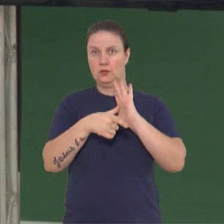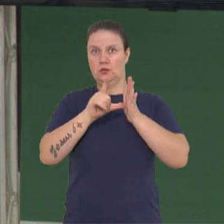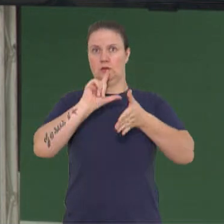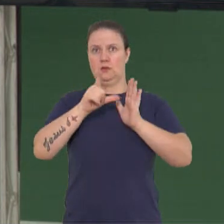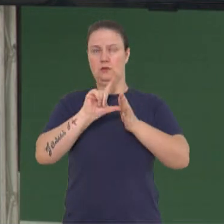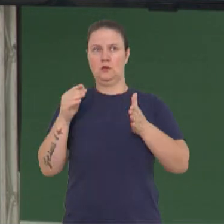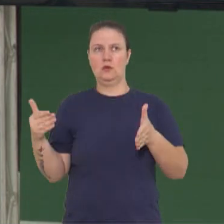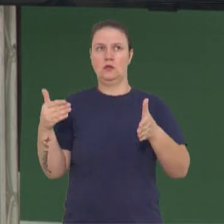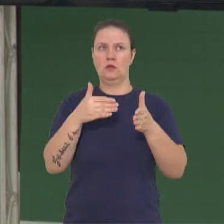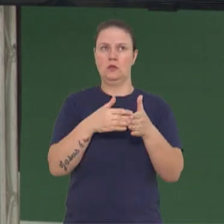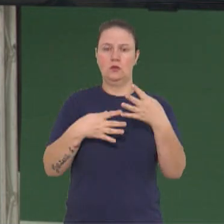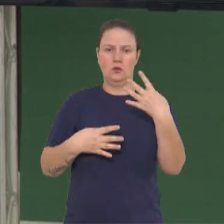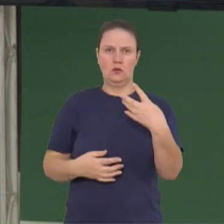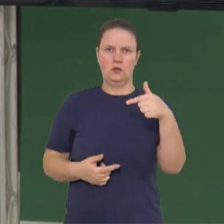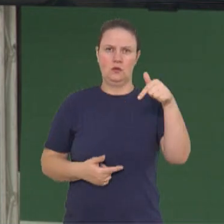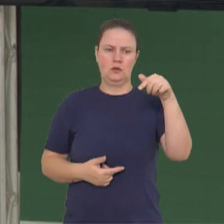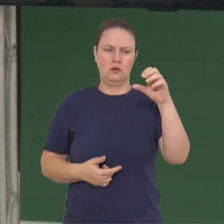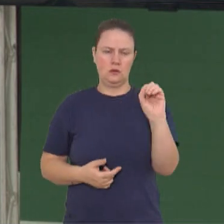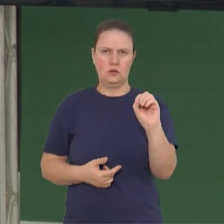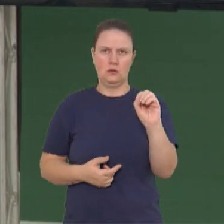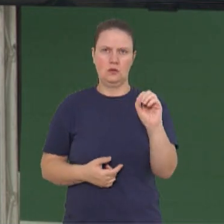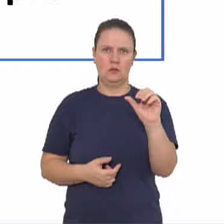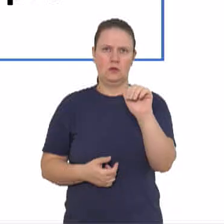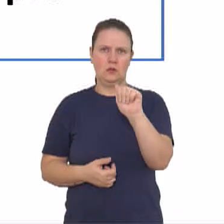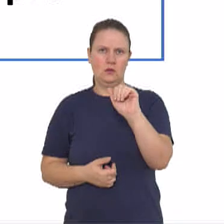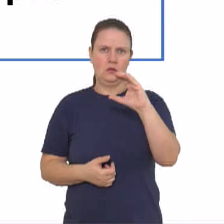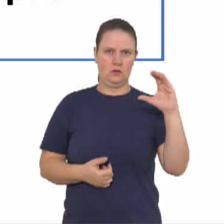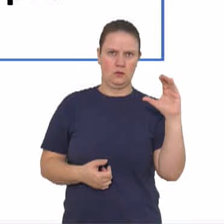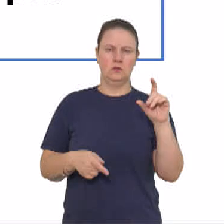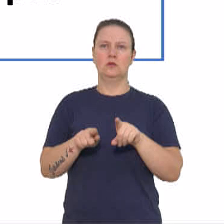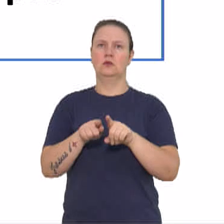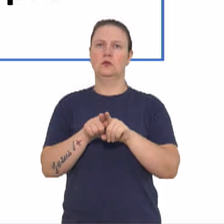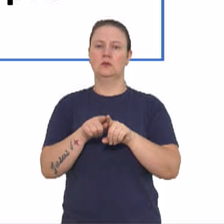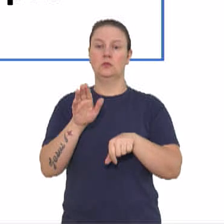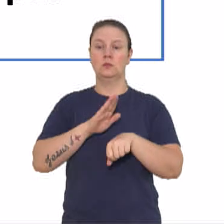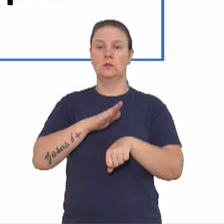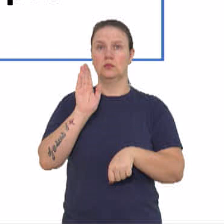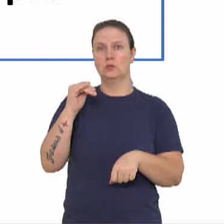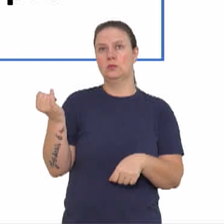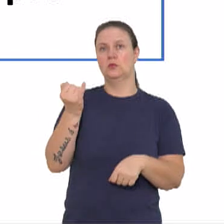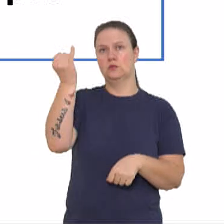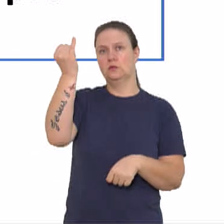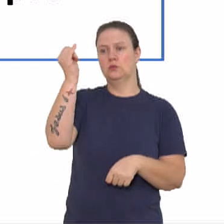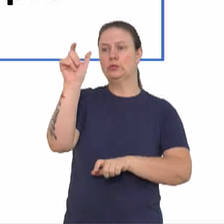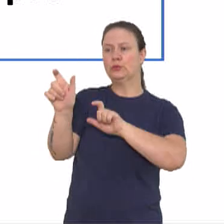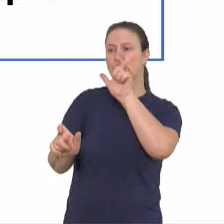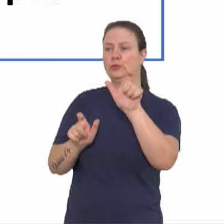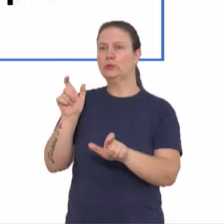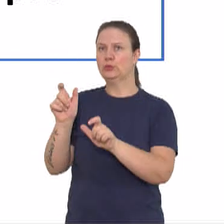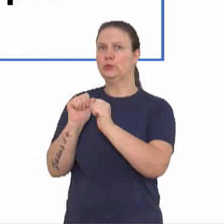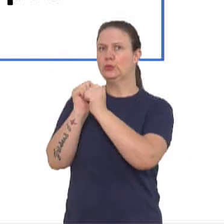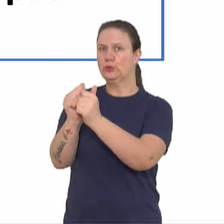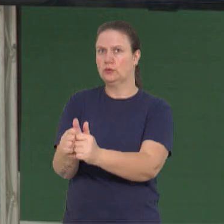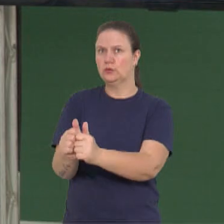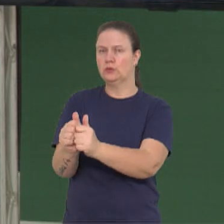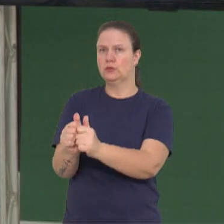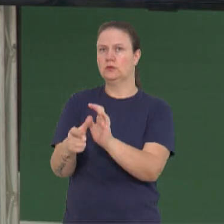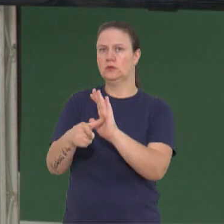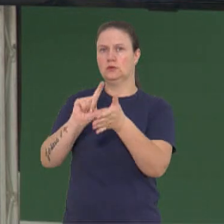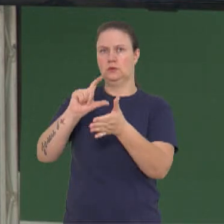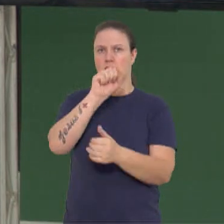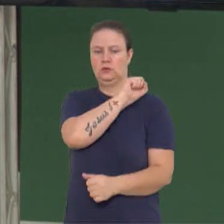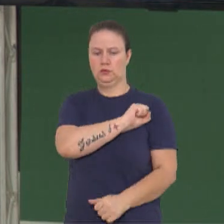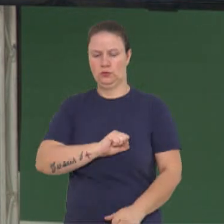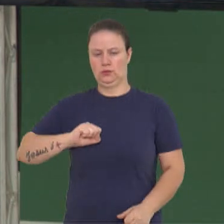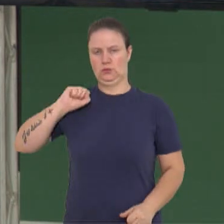a.C. e está entre os mais importantes filósofos do período pré-socrático.